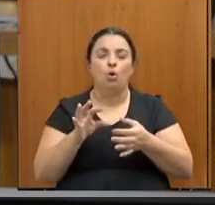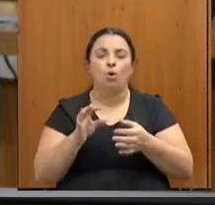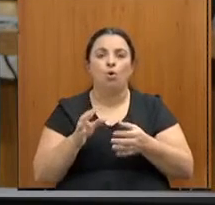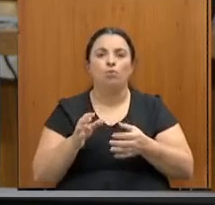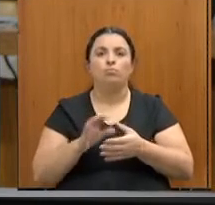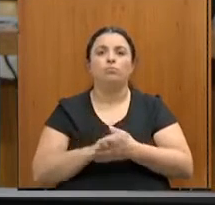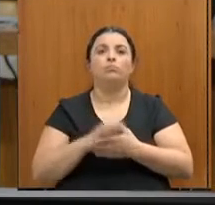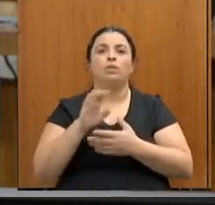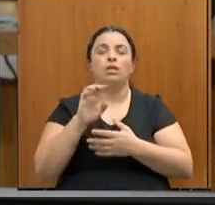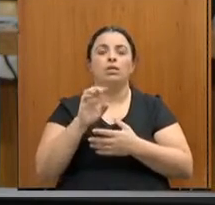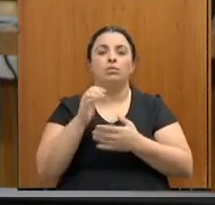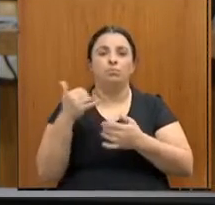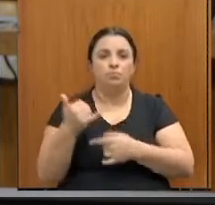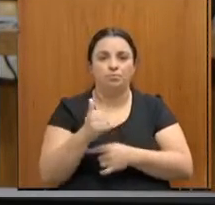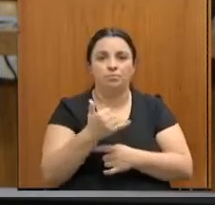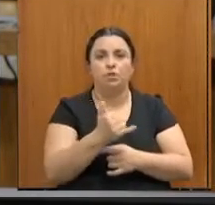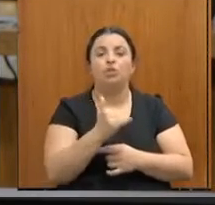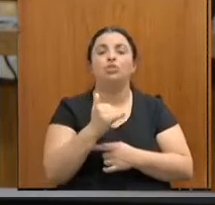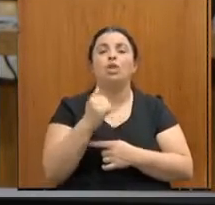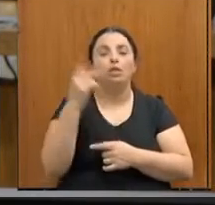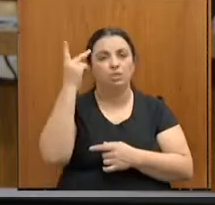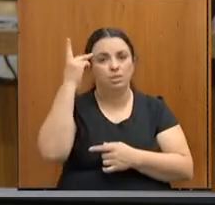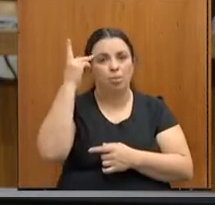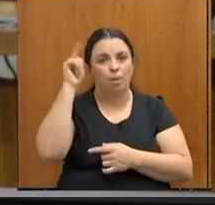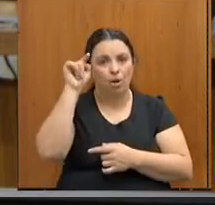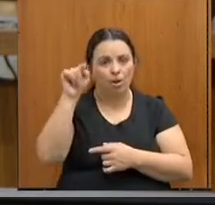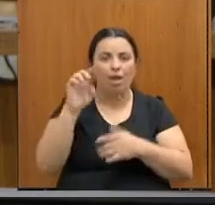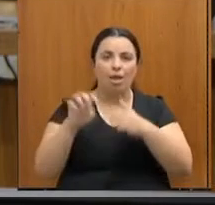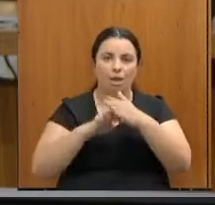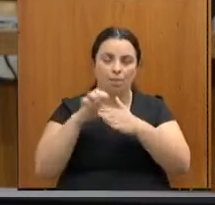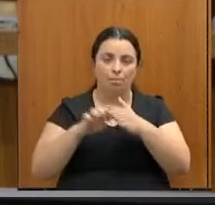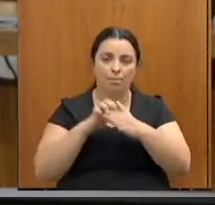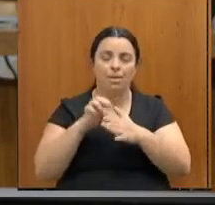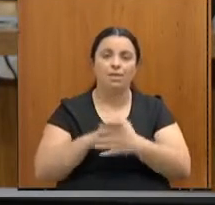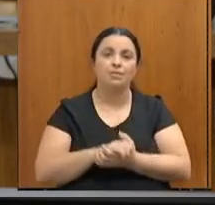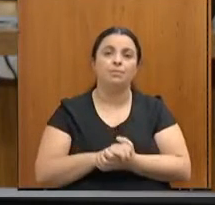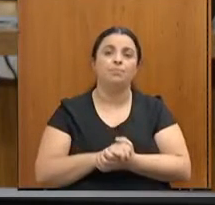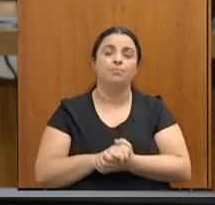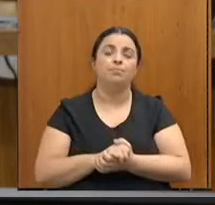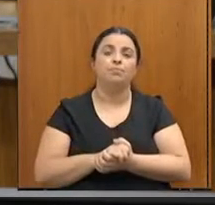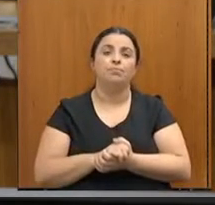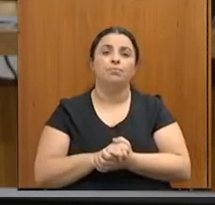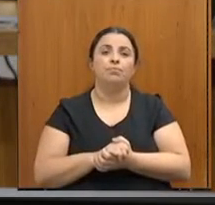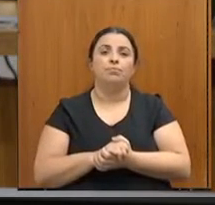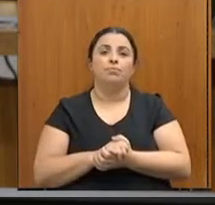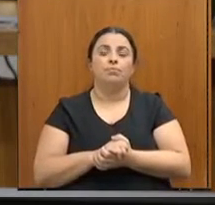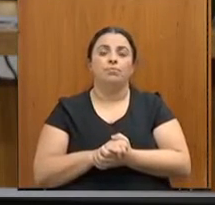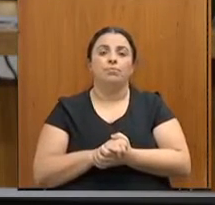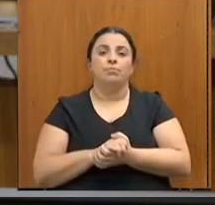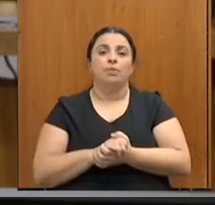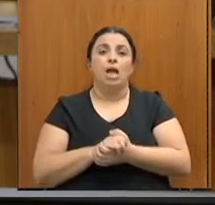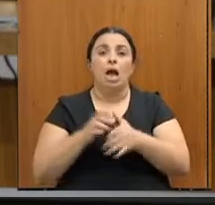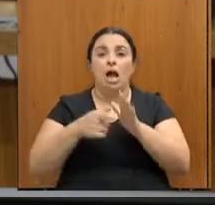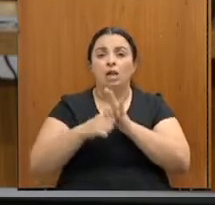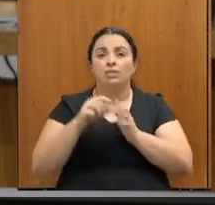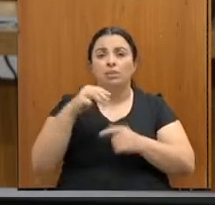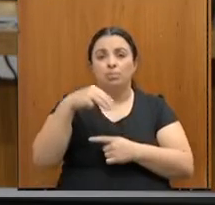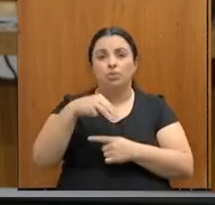em julho de 2012 com quem ontem da Medida Provisória 579 é